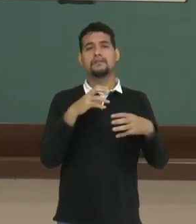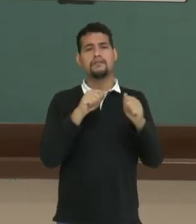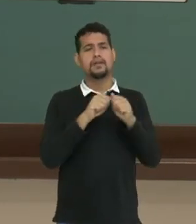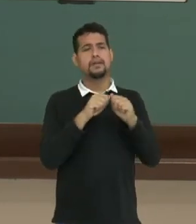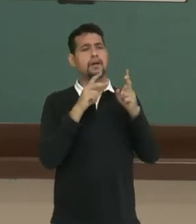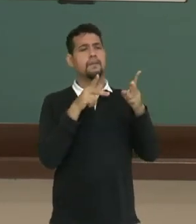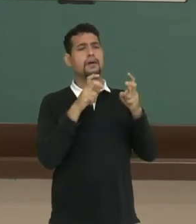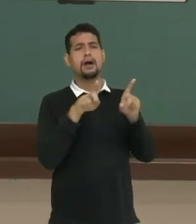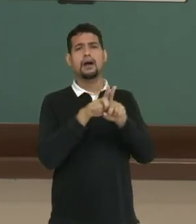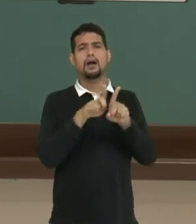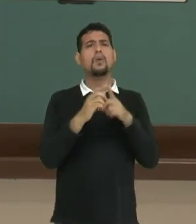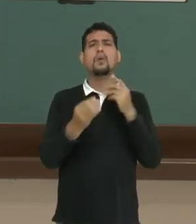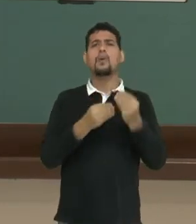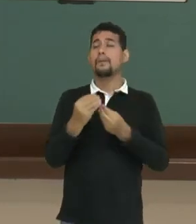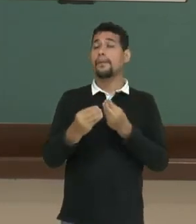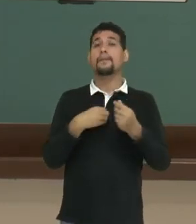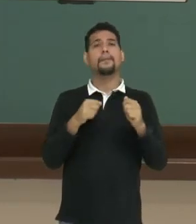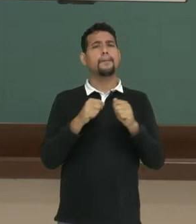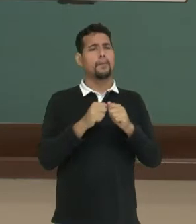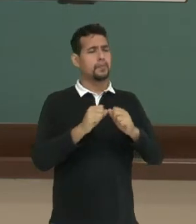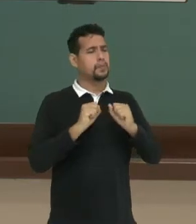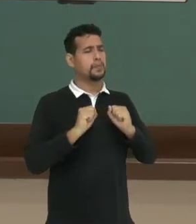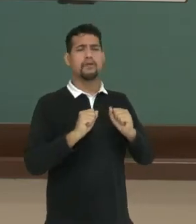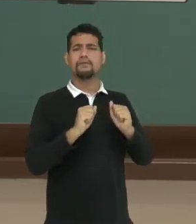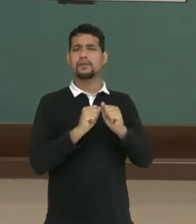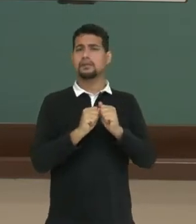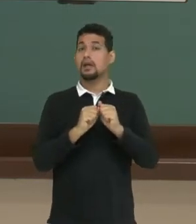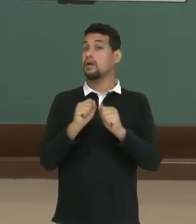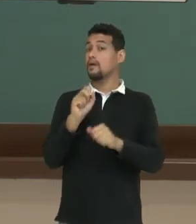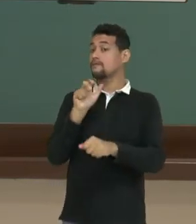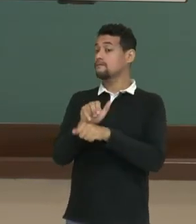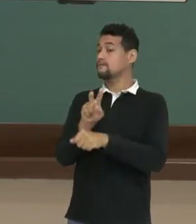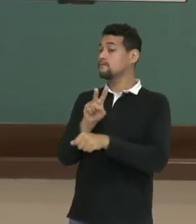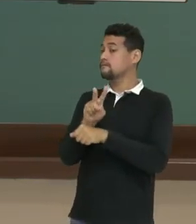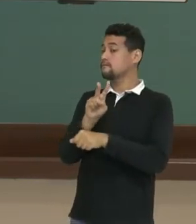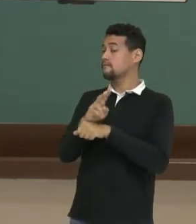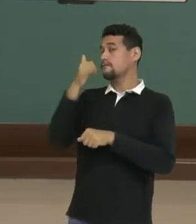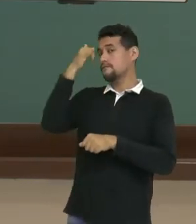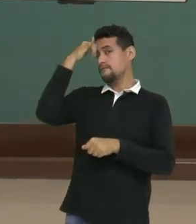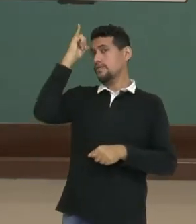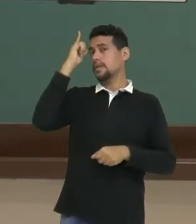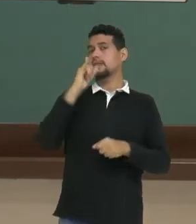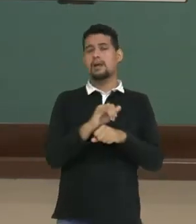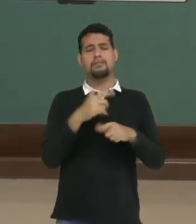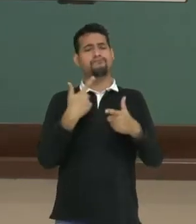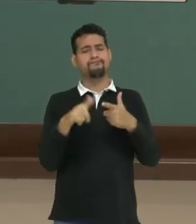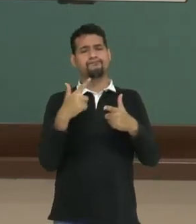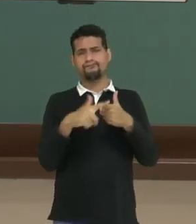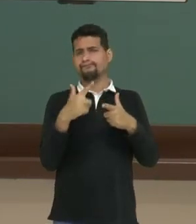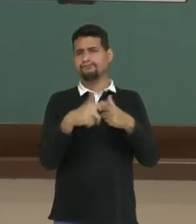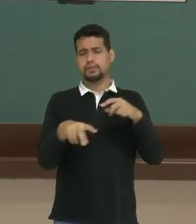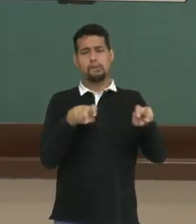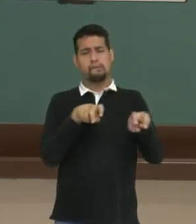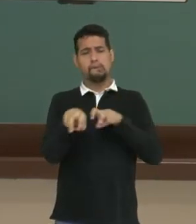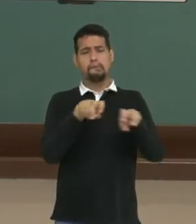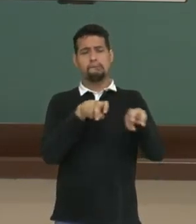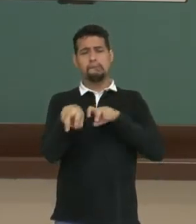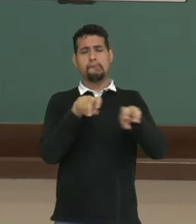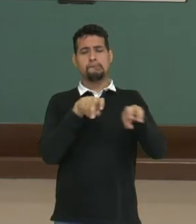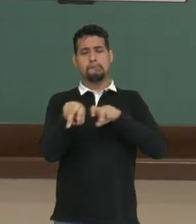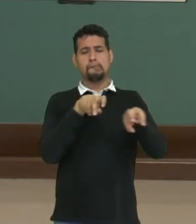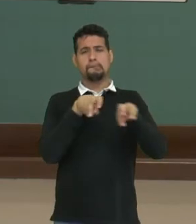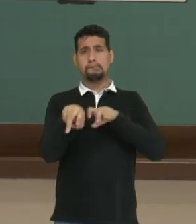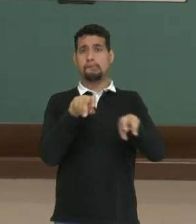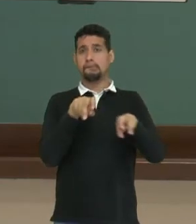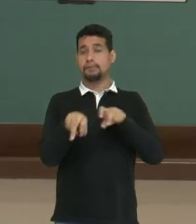o observador para que ele possa fazer a prevenção, evitando assim acidentes no trânsito. Então as imagens têm